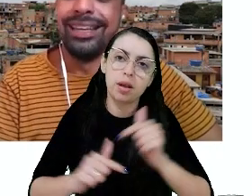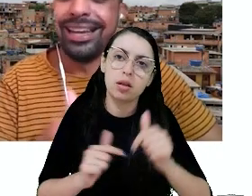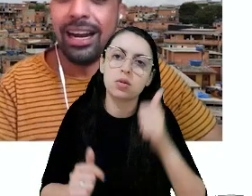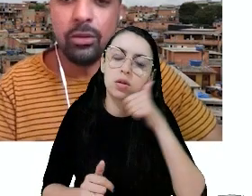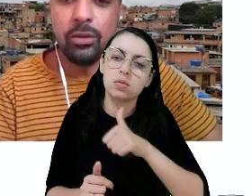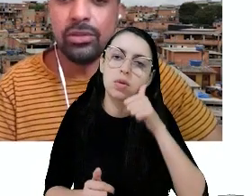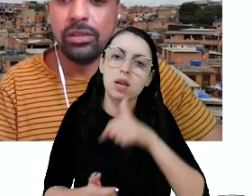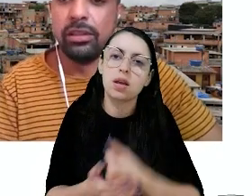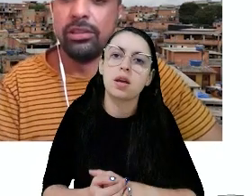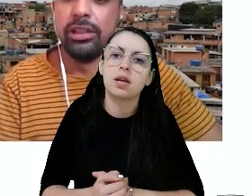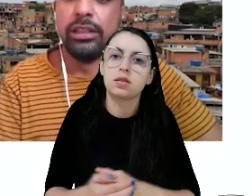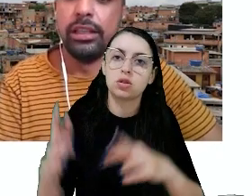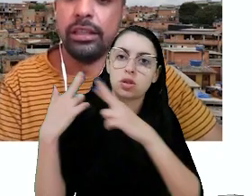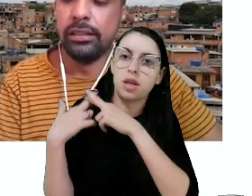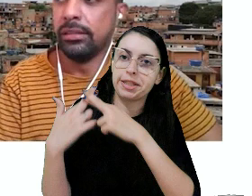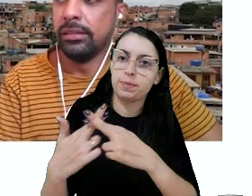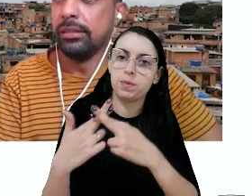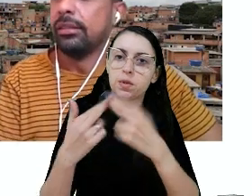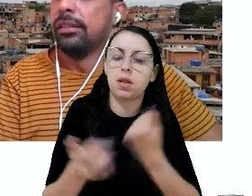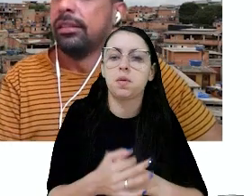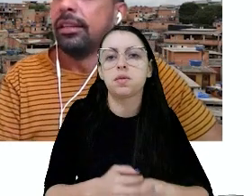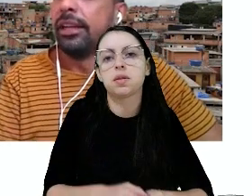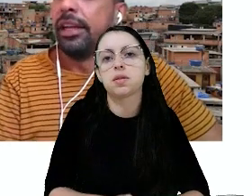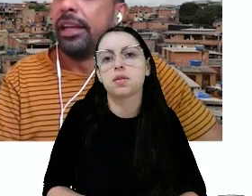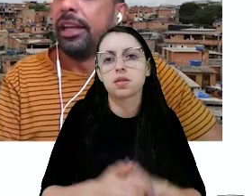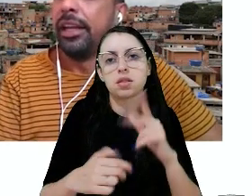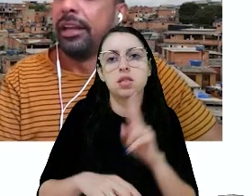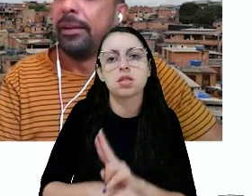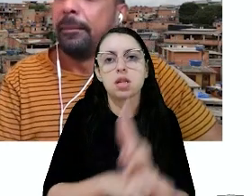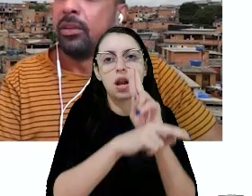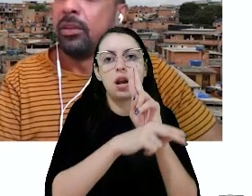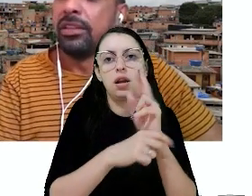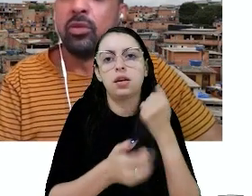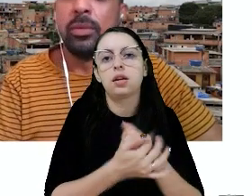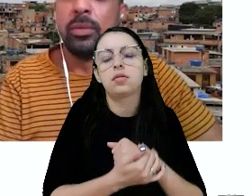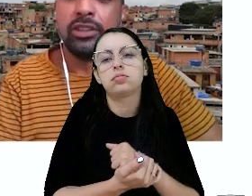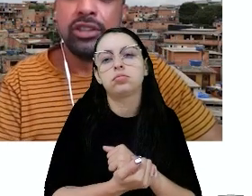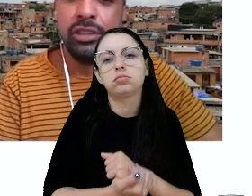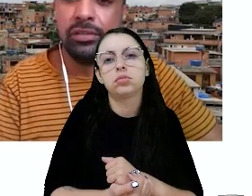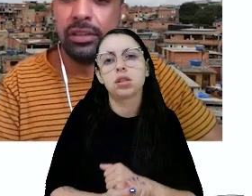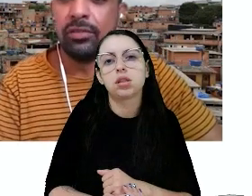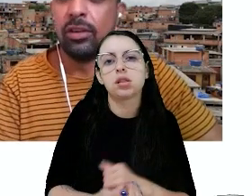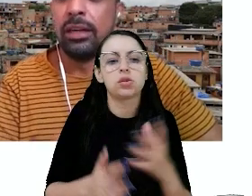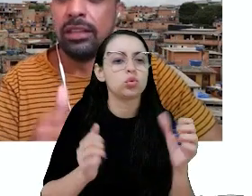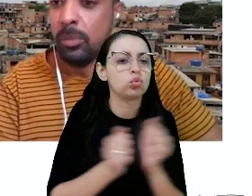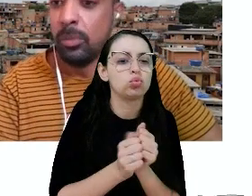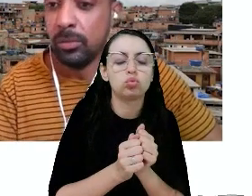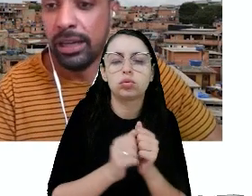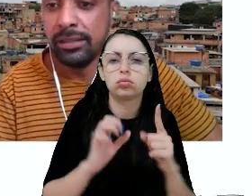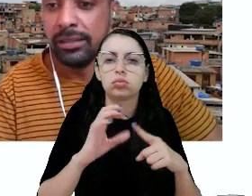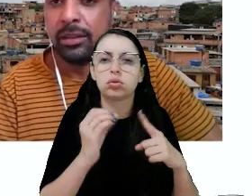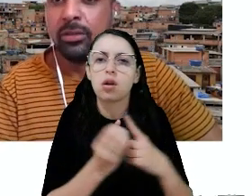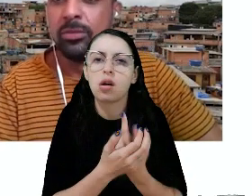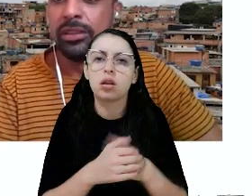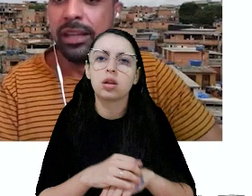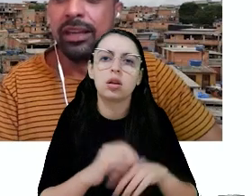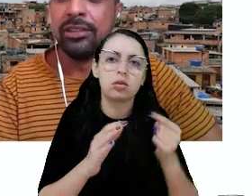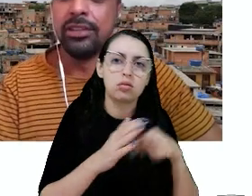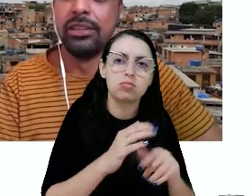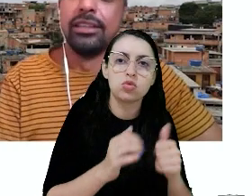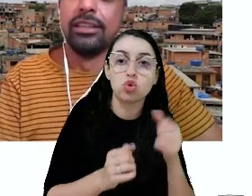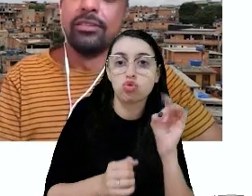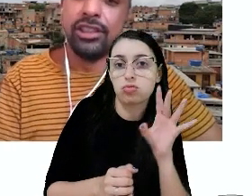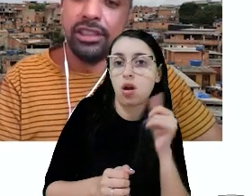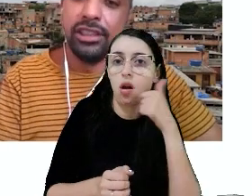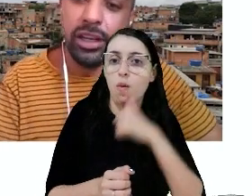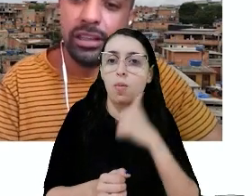mulheres, em cargos de liderança. Nós temos cooperativa formada só por mulheres dentro da